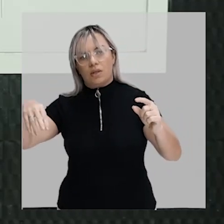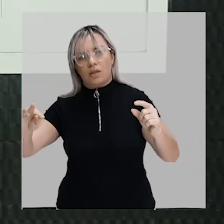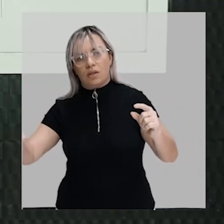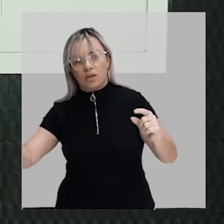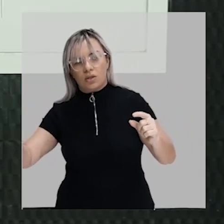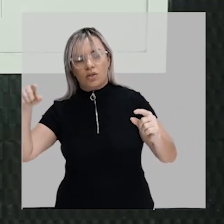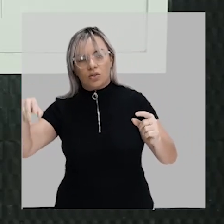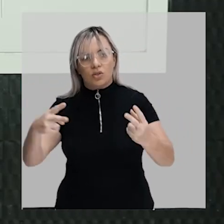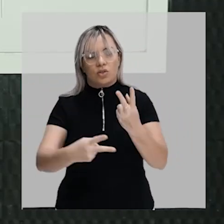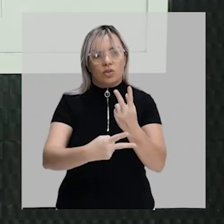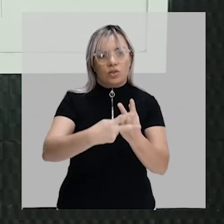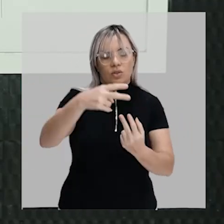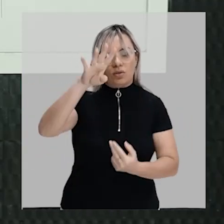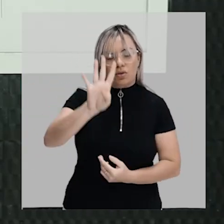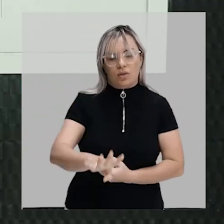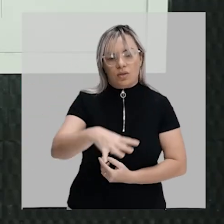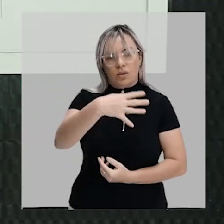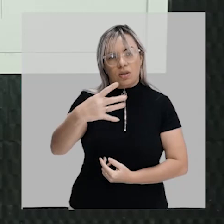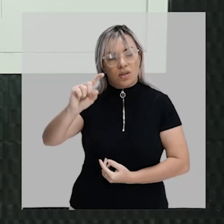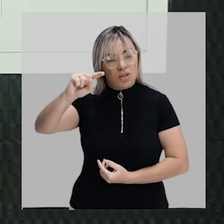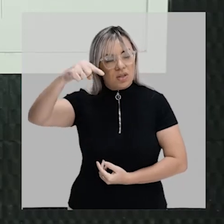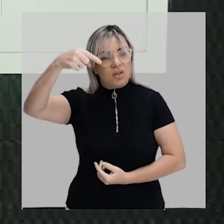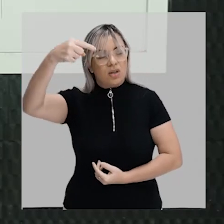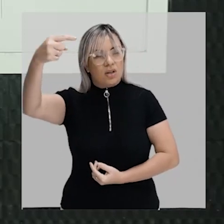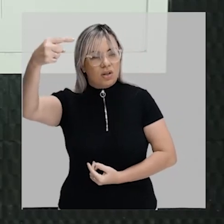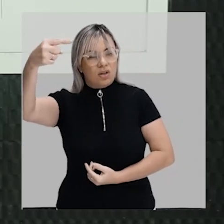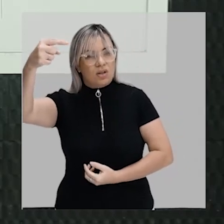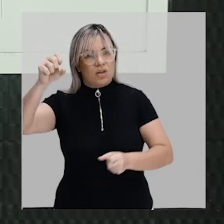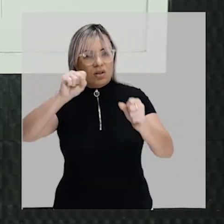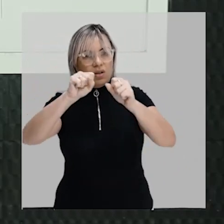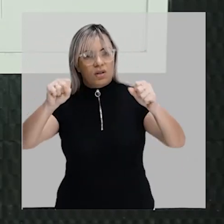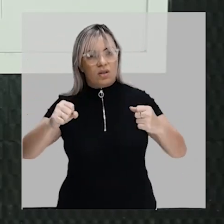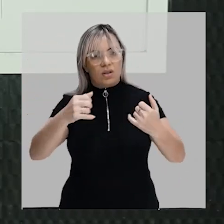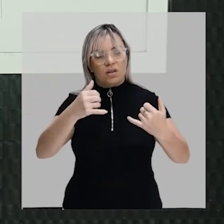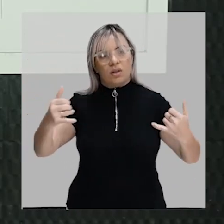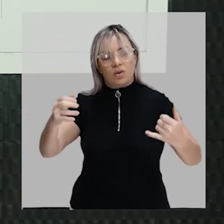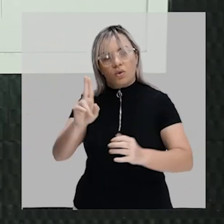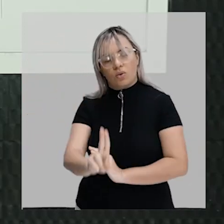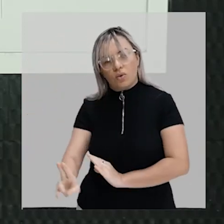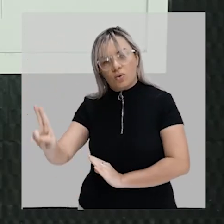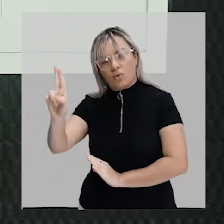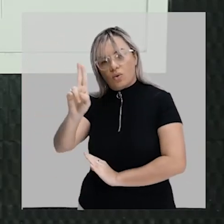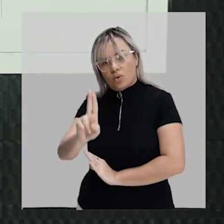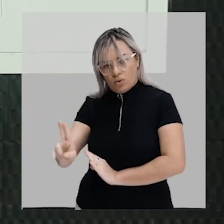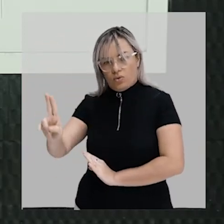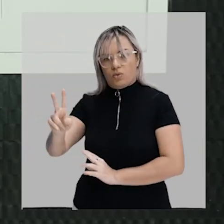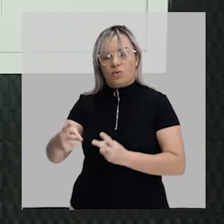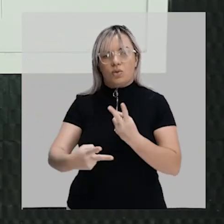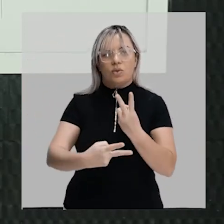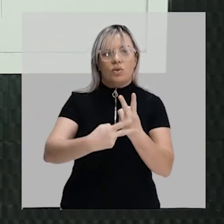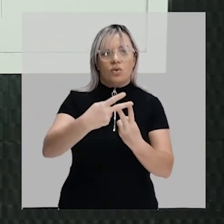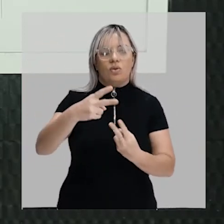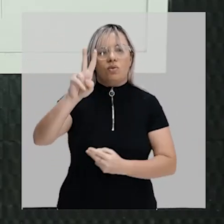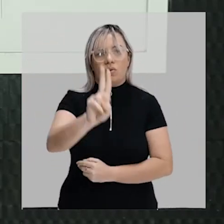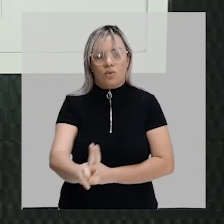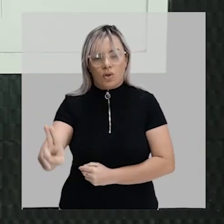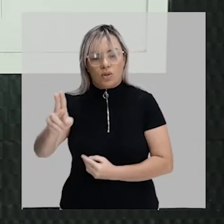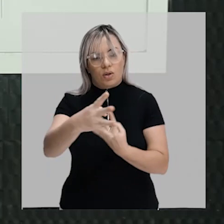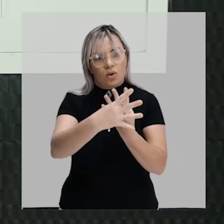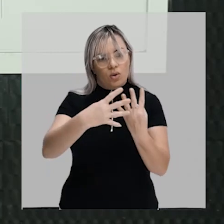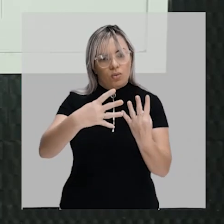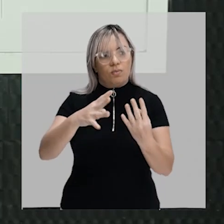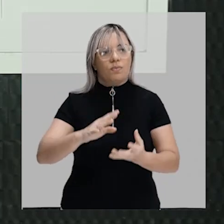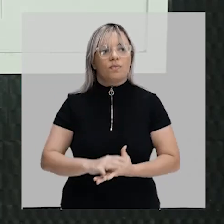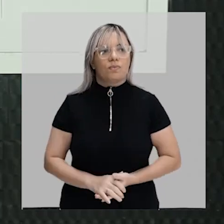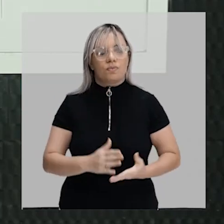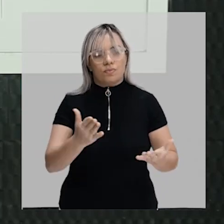nós tivermos estudando o sistema linear a gente vai utilizar também determinantes que utiliza matriz quadrada Então ela